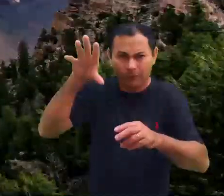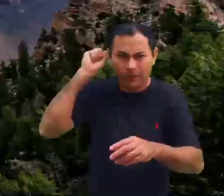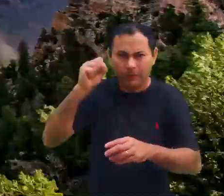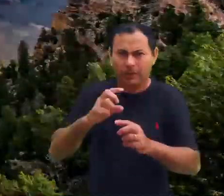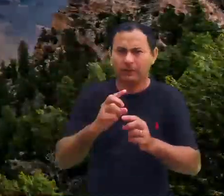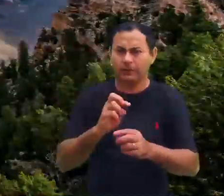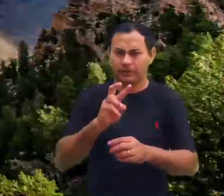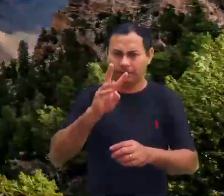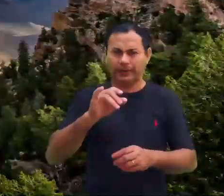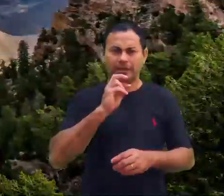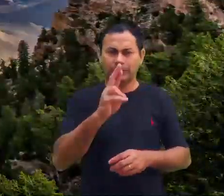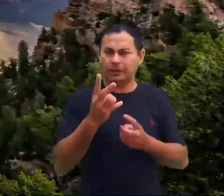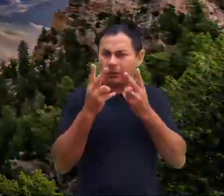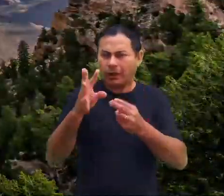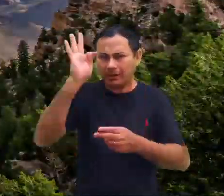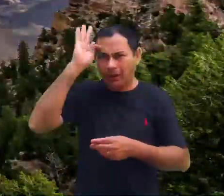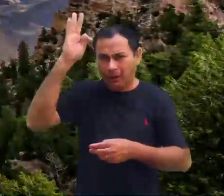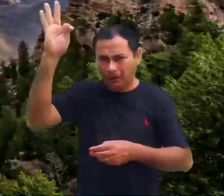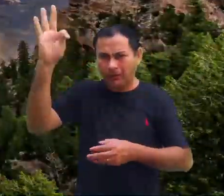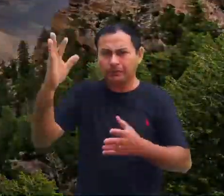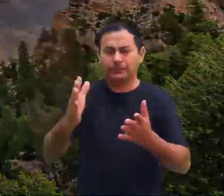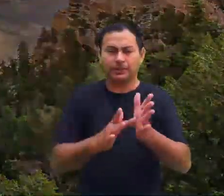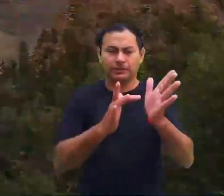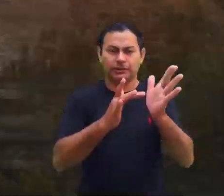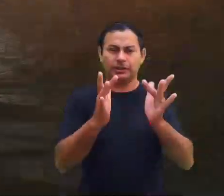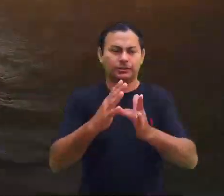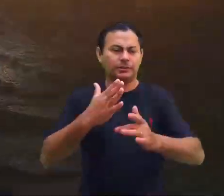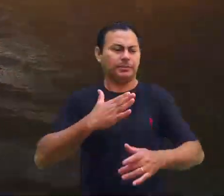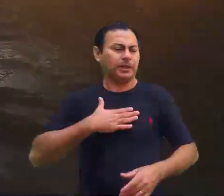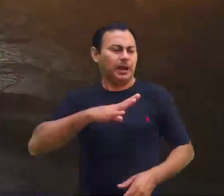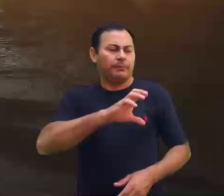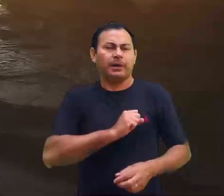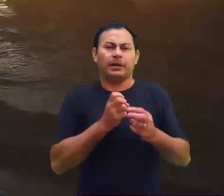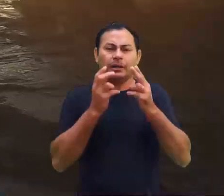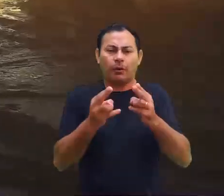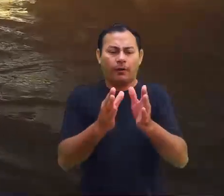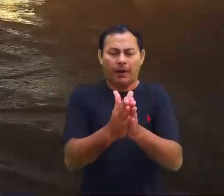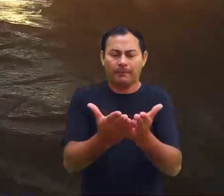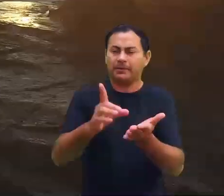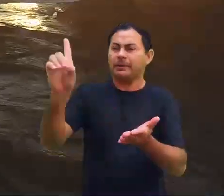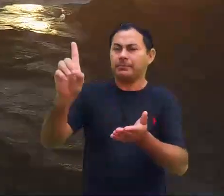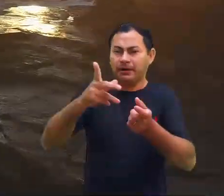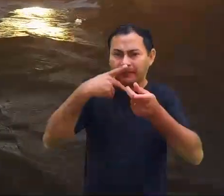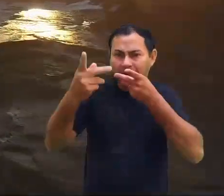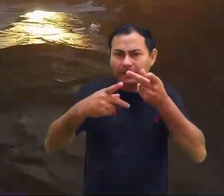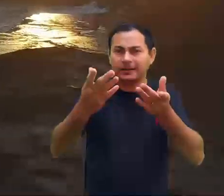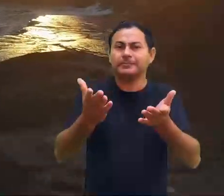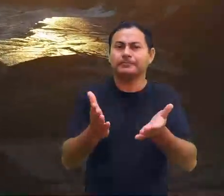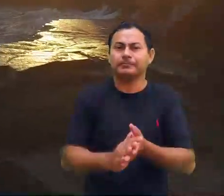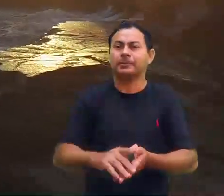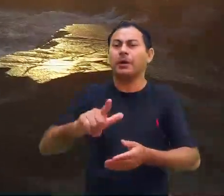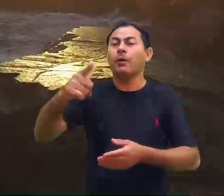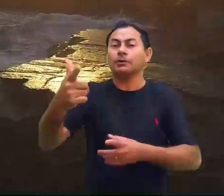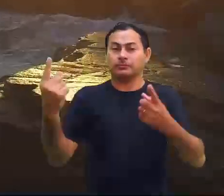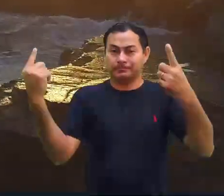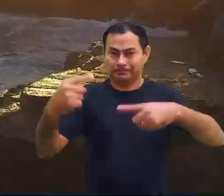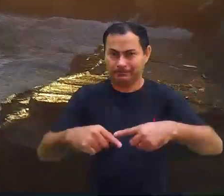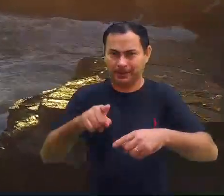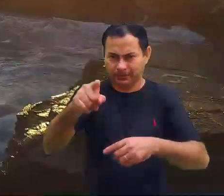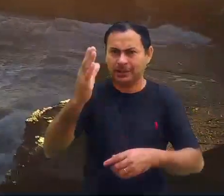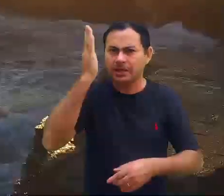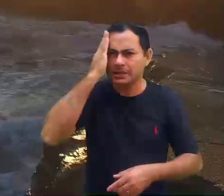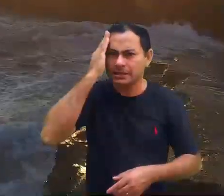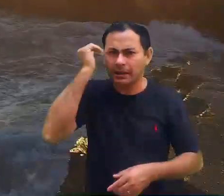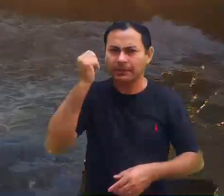ouviu, será que você vai responder como aquele teólogo? Jesus me ama, assim a Bíblia diz. Outro